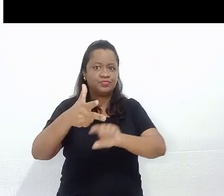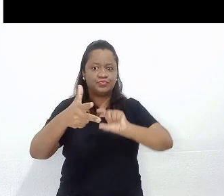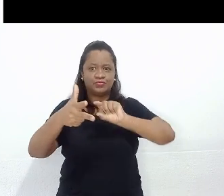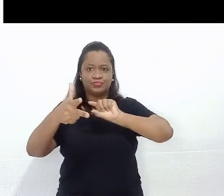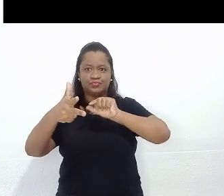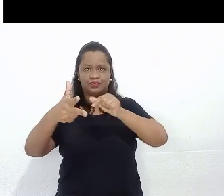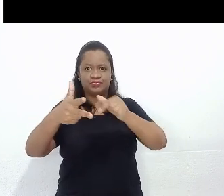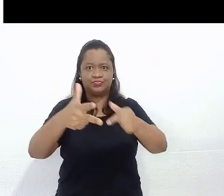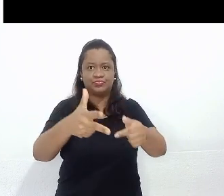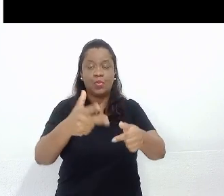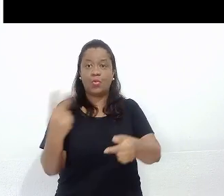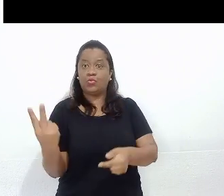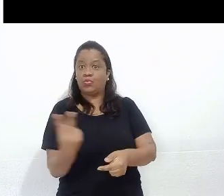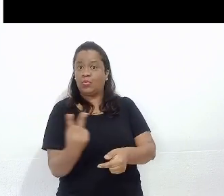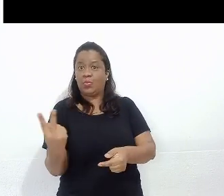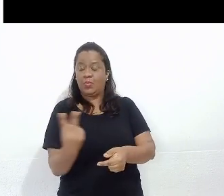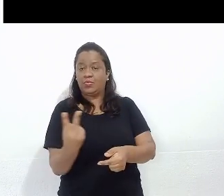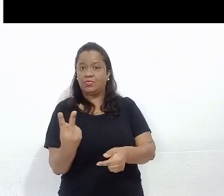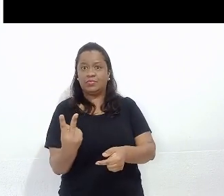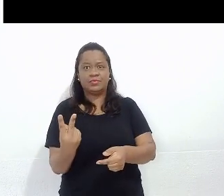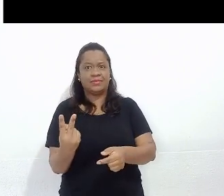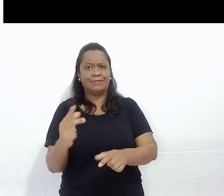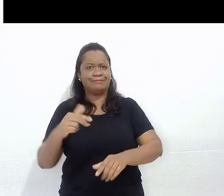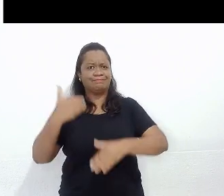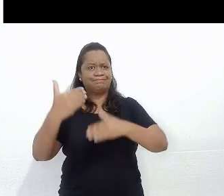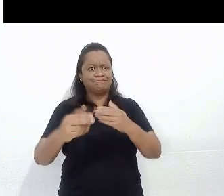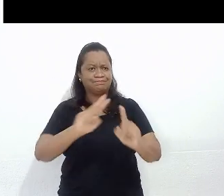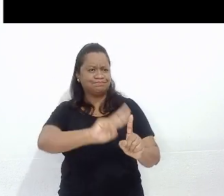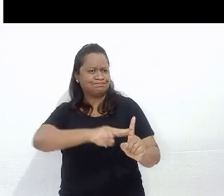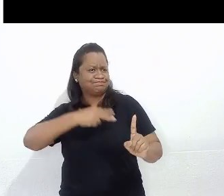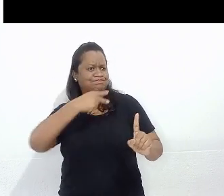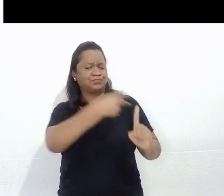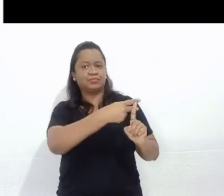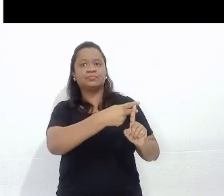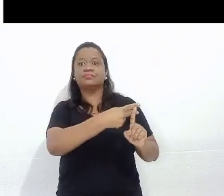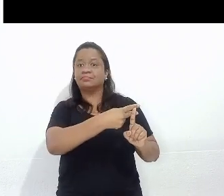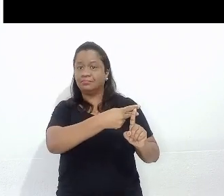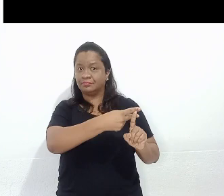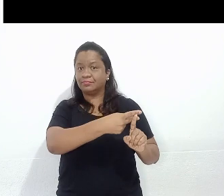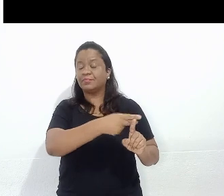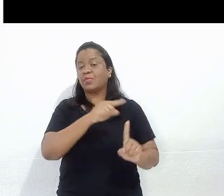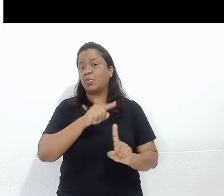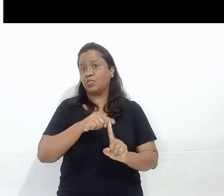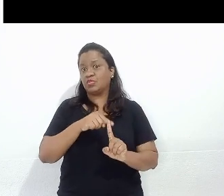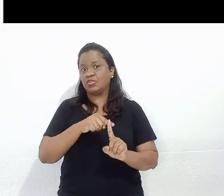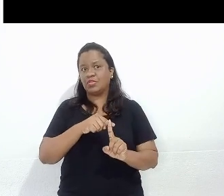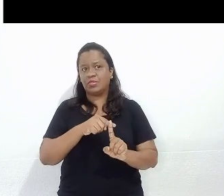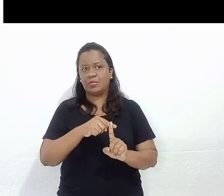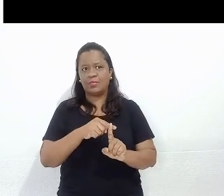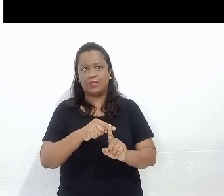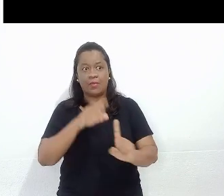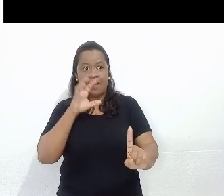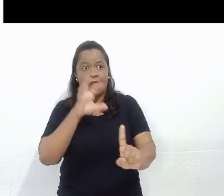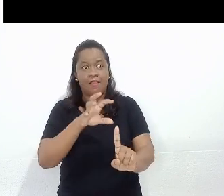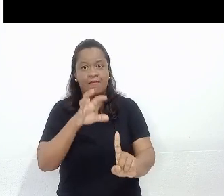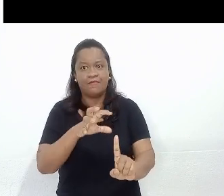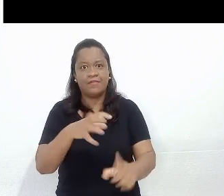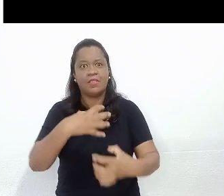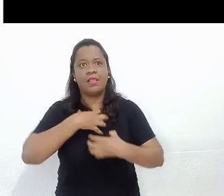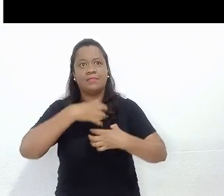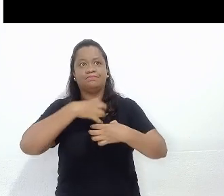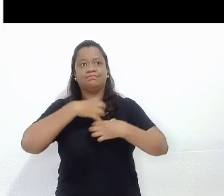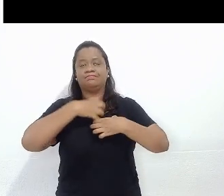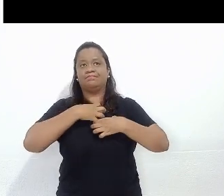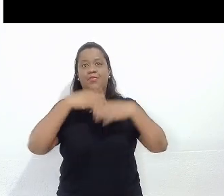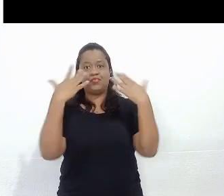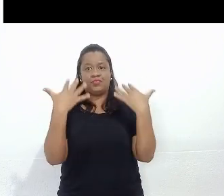você quase coloca um movimento sobre o outro, né? Então você gera, isso é um estilo, você está gerando uma sensação no seu espectador.